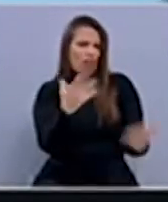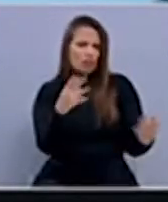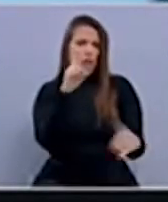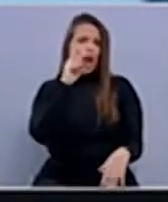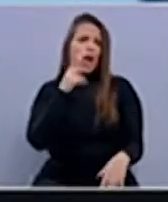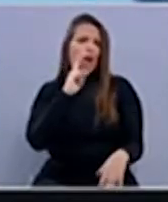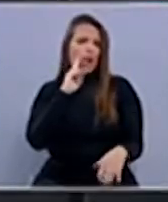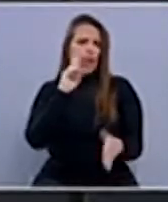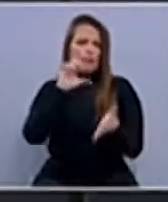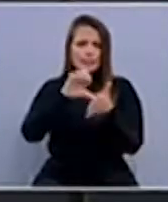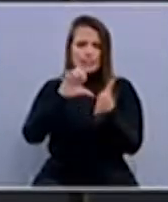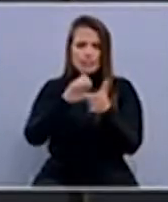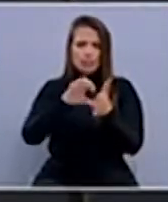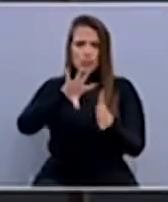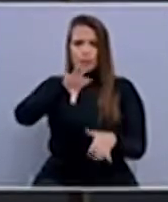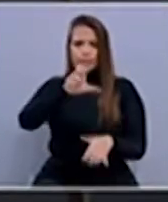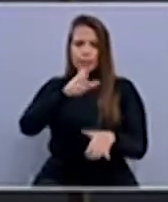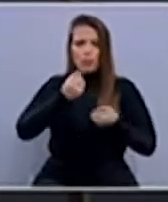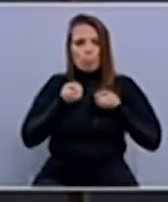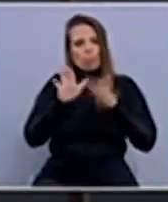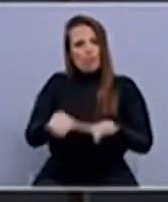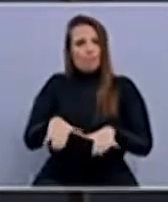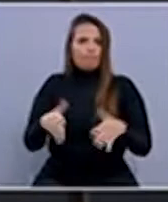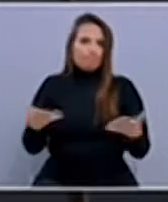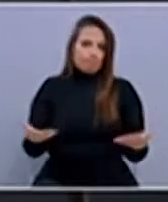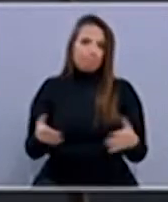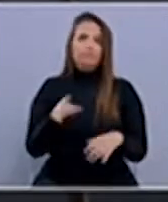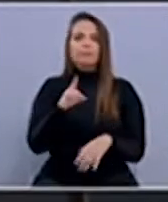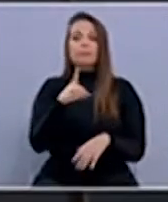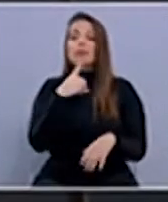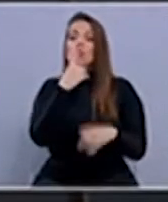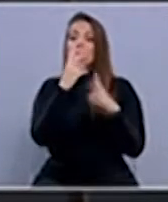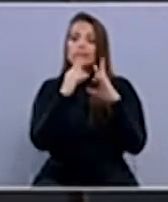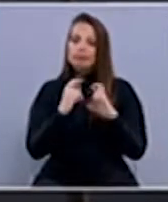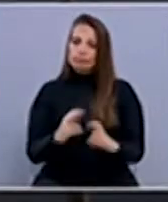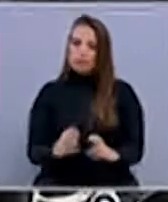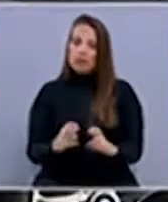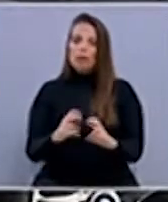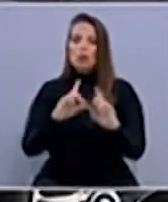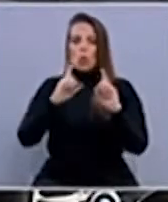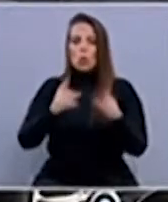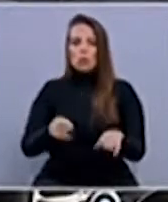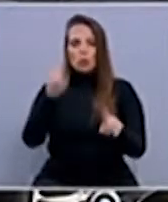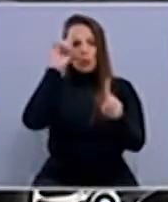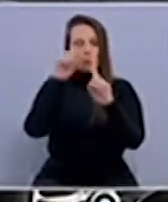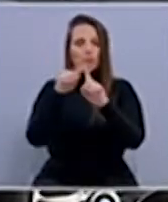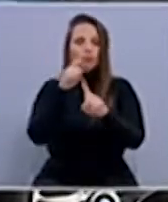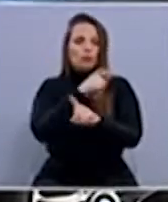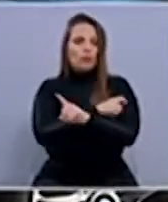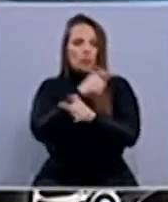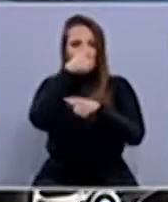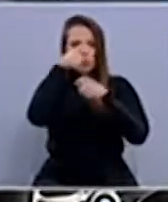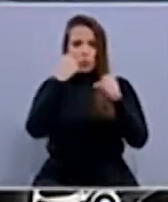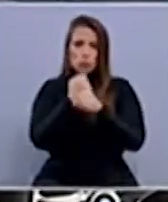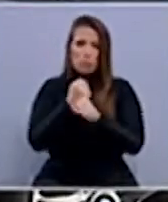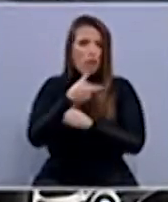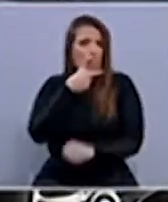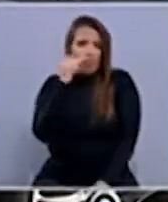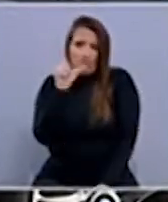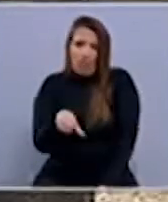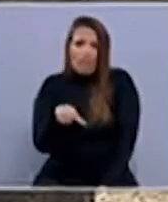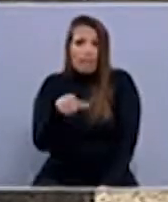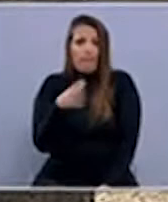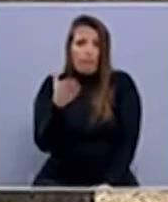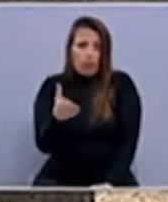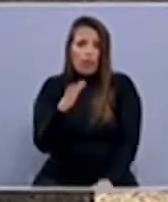diretora do centro Distrital demitiu-se do cargo o inquérito foi aberto a vacinação de funcionários de uma pastelaria